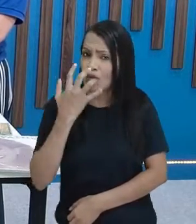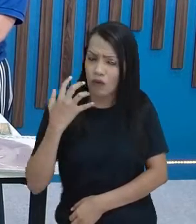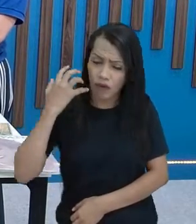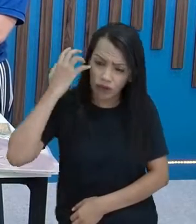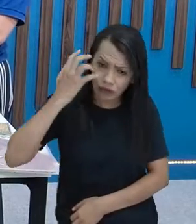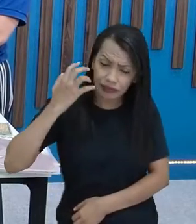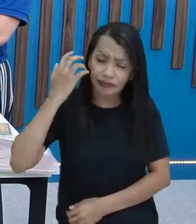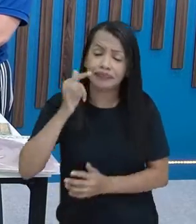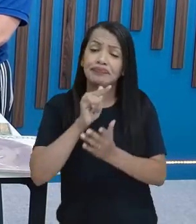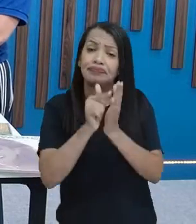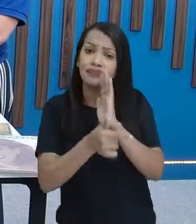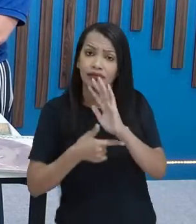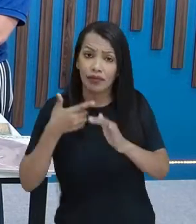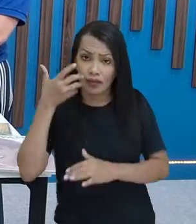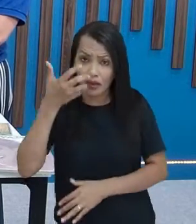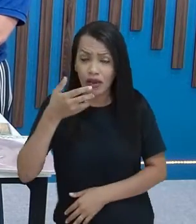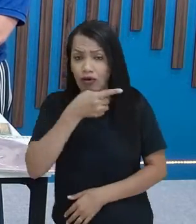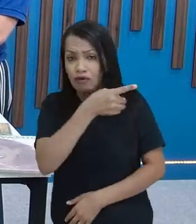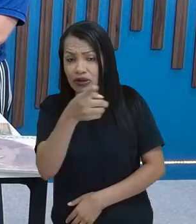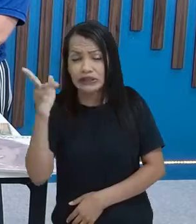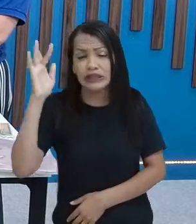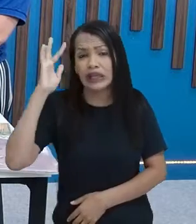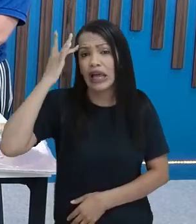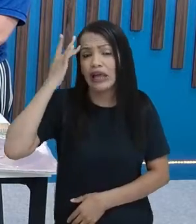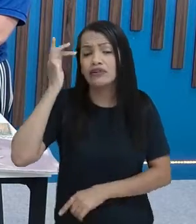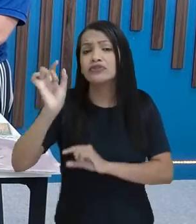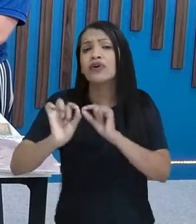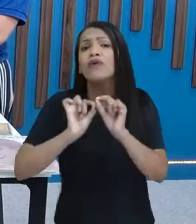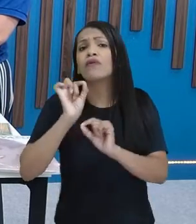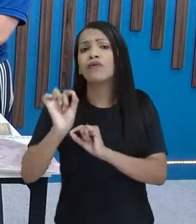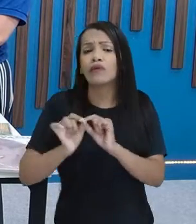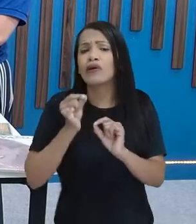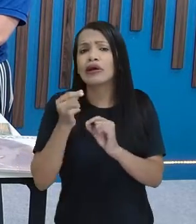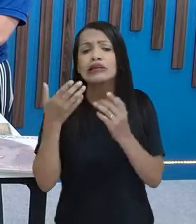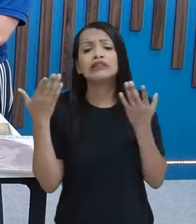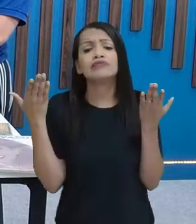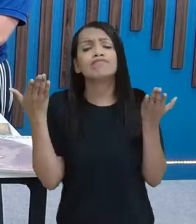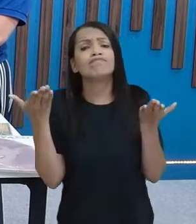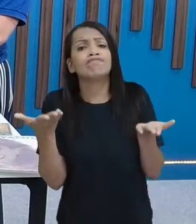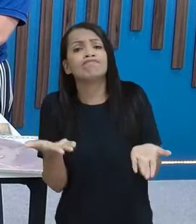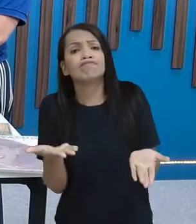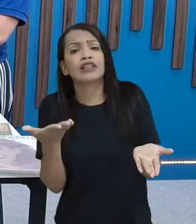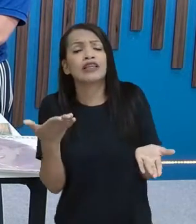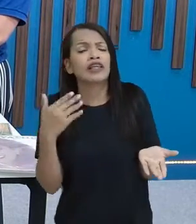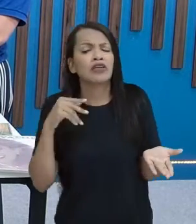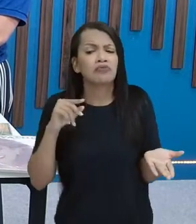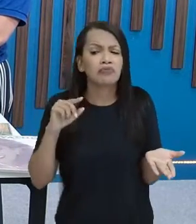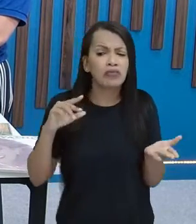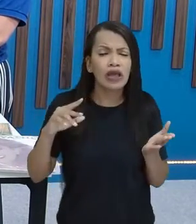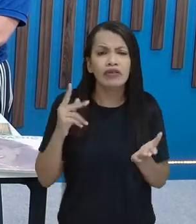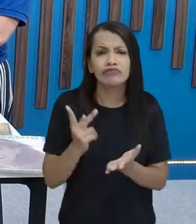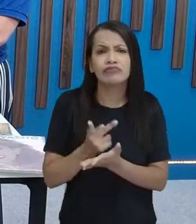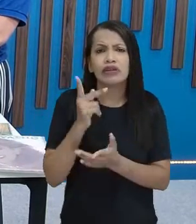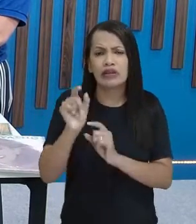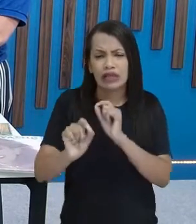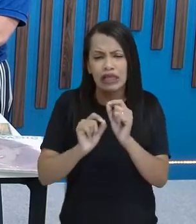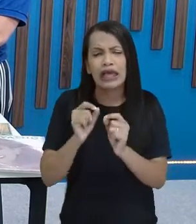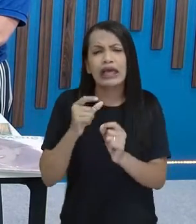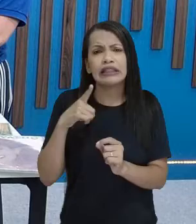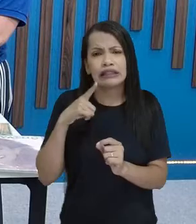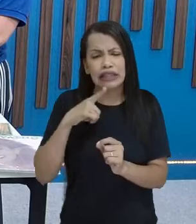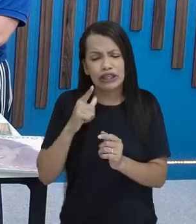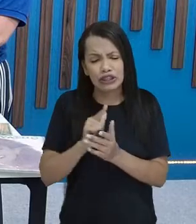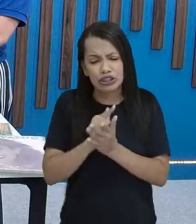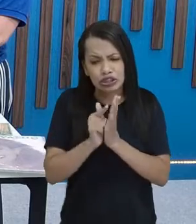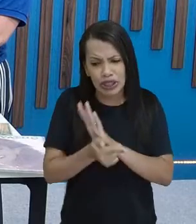gêneros musicais. Vocês acham que, diante da humanidade, tem gênero melhor que o